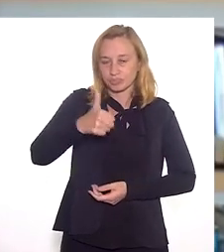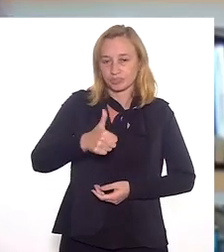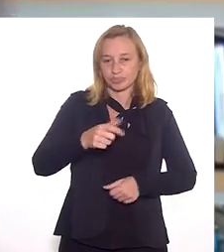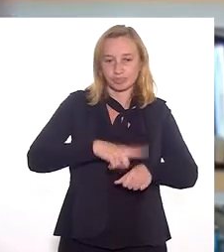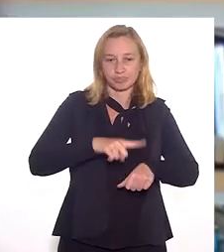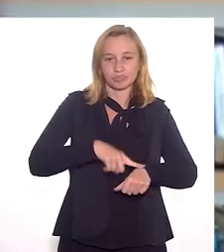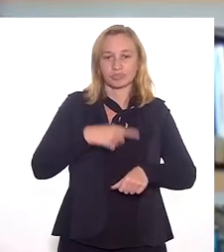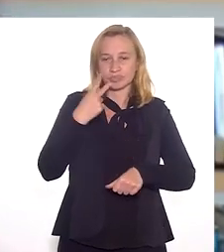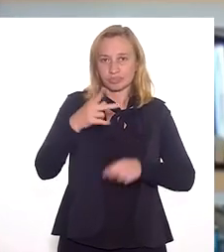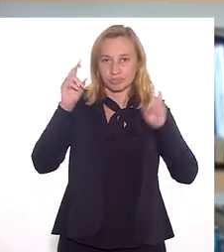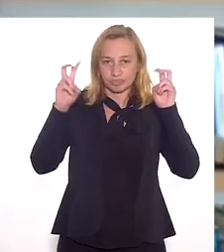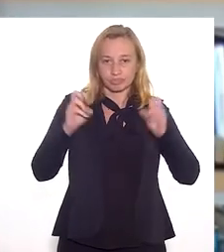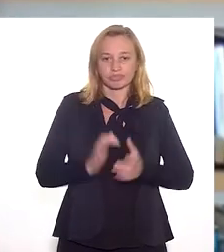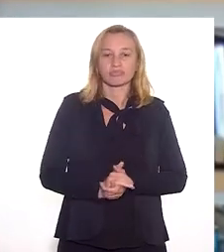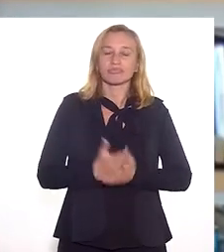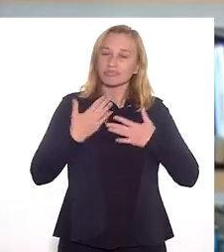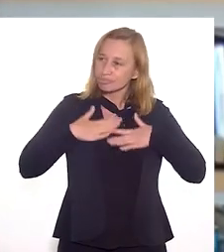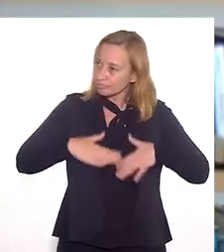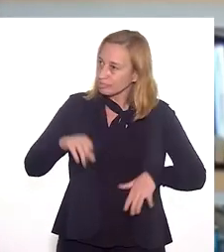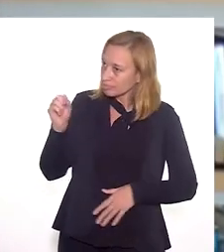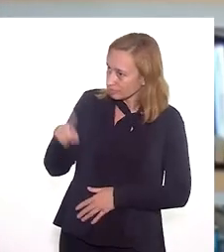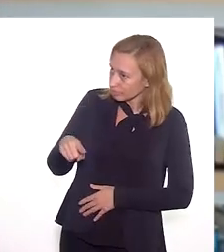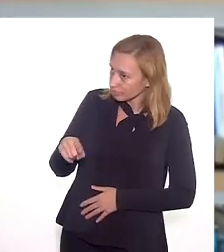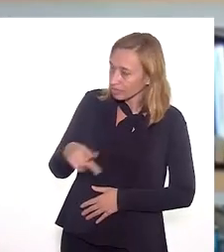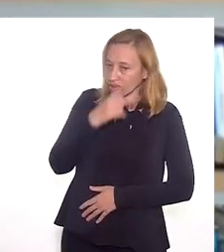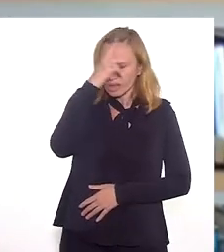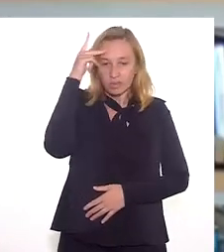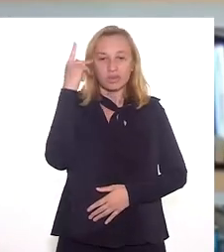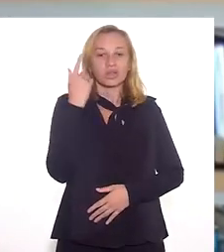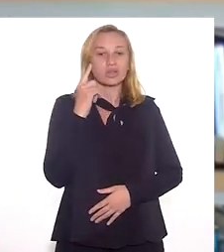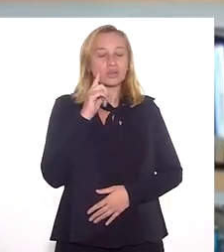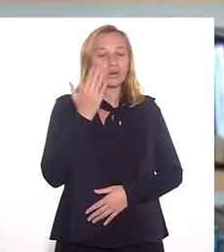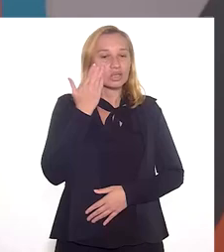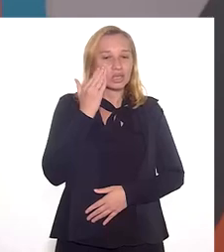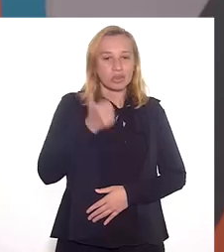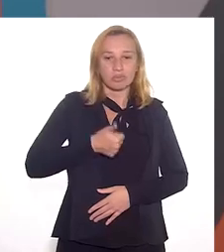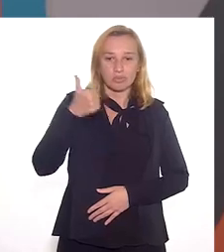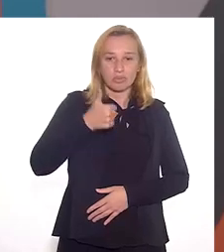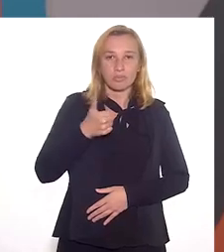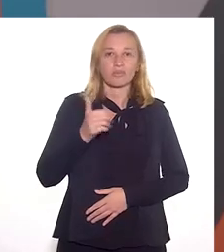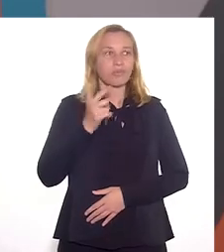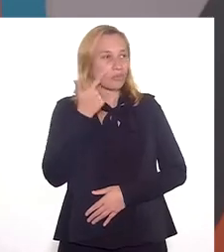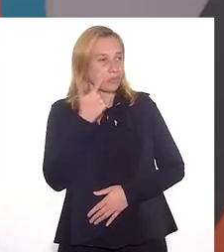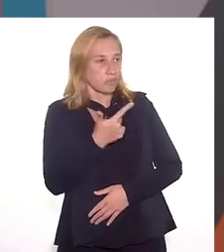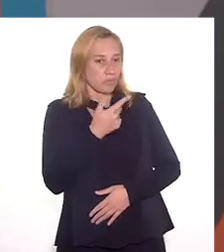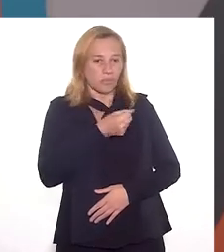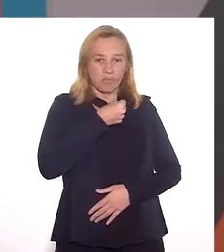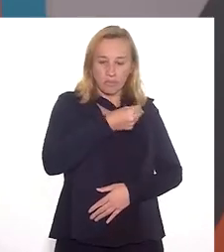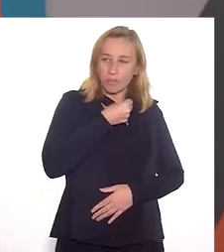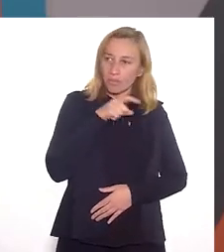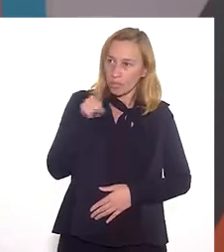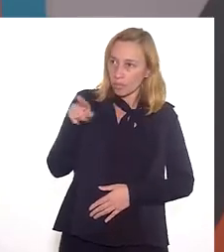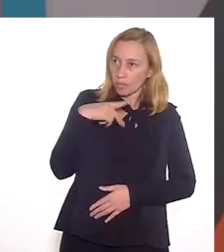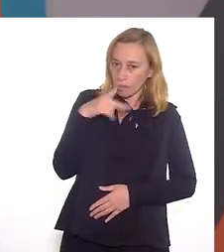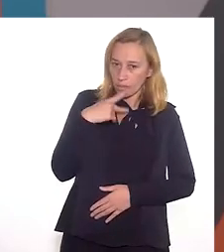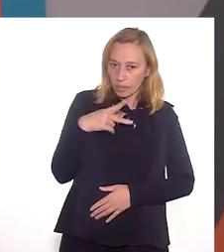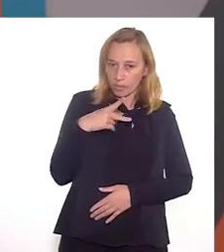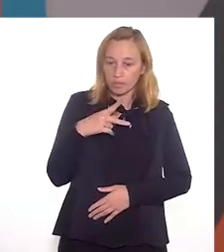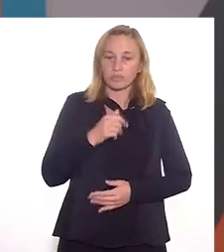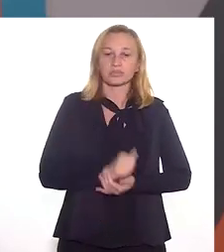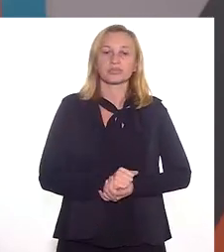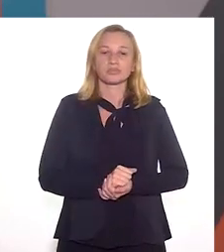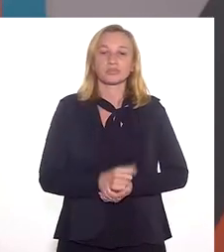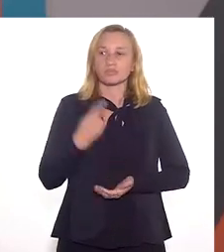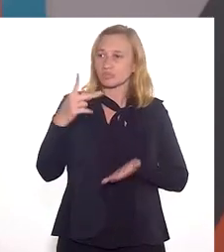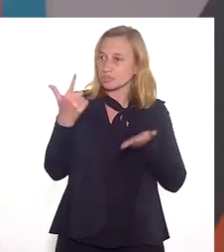acho que é uma boa escolha e o primeiro passo é falar sobre isso. Com tranquilidade, né? A pessoa encarar, que foi... Até eu vi